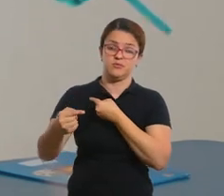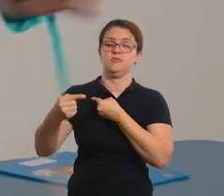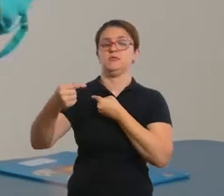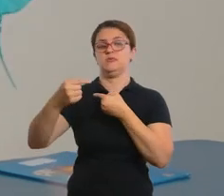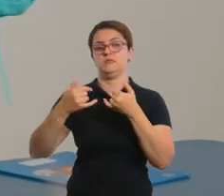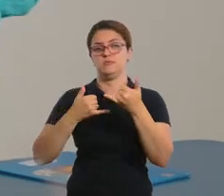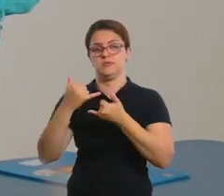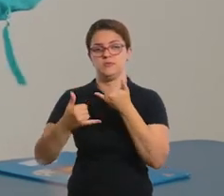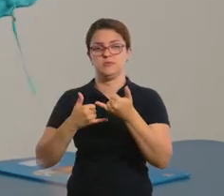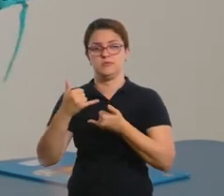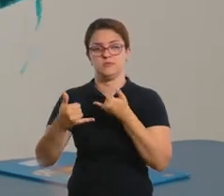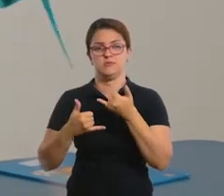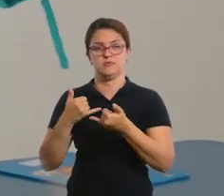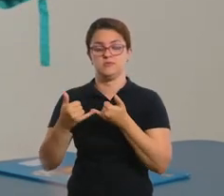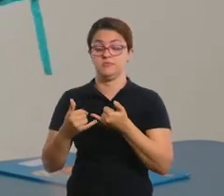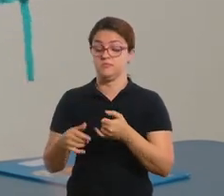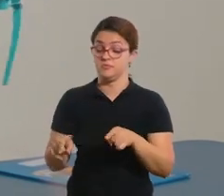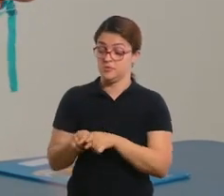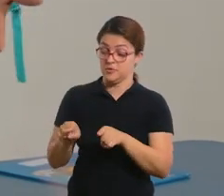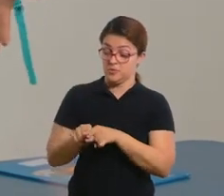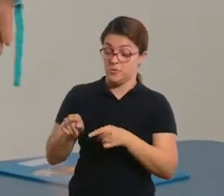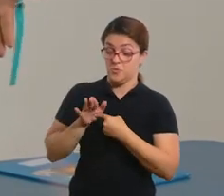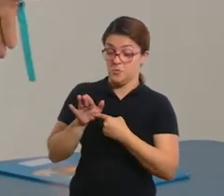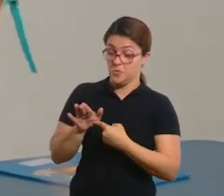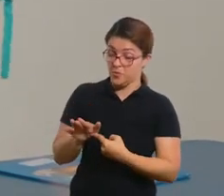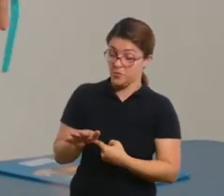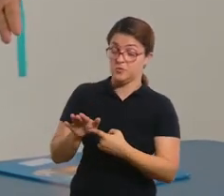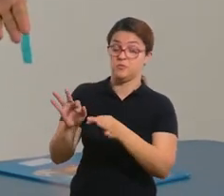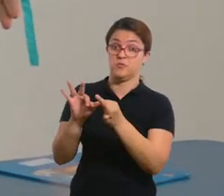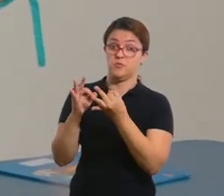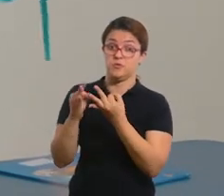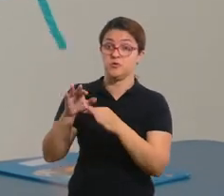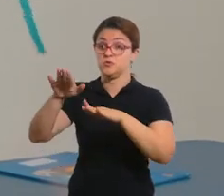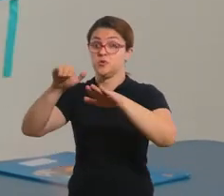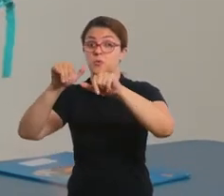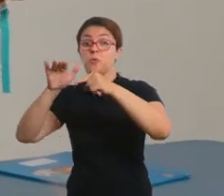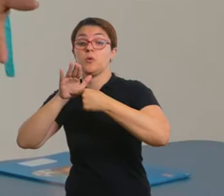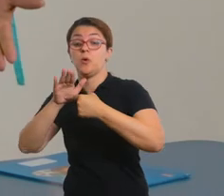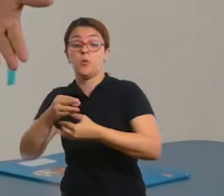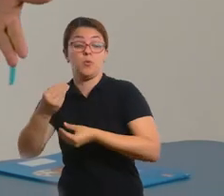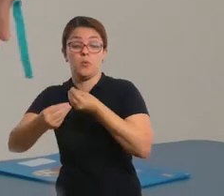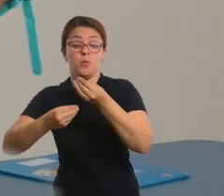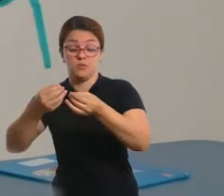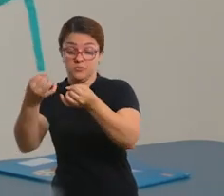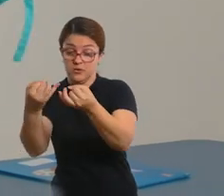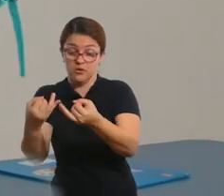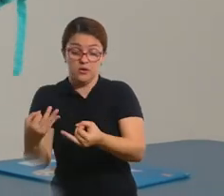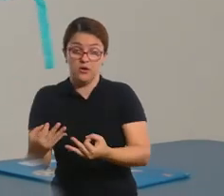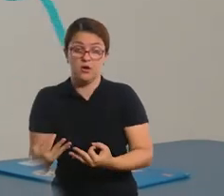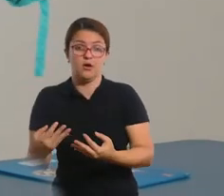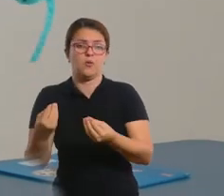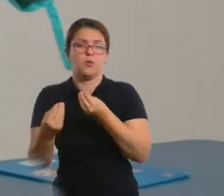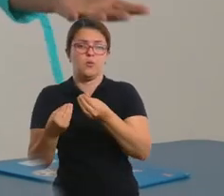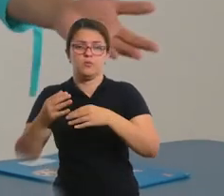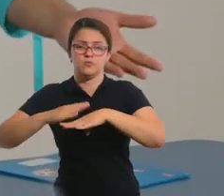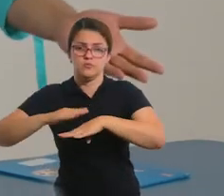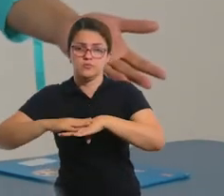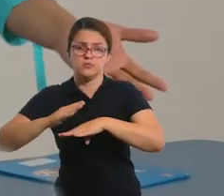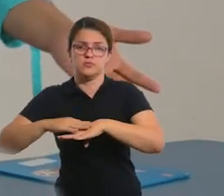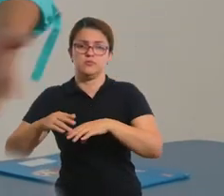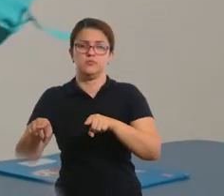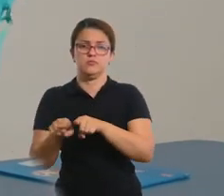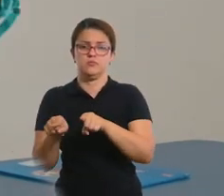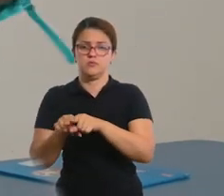semana brincando com a aranha. Peça que ela mostre a aranha para as pessoas da casa, que ela conte como fez. Tudo isso é